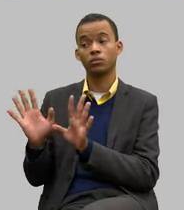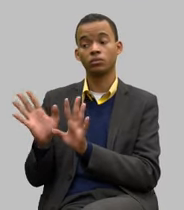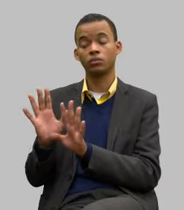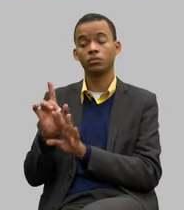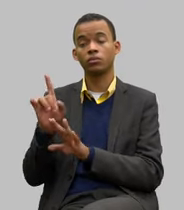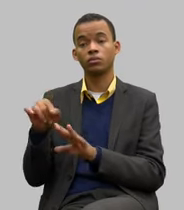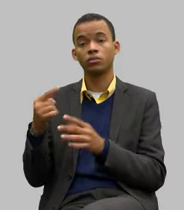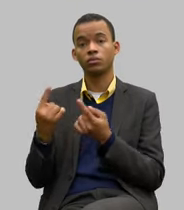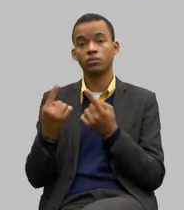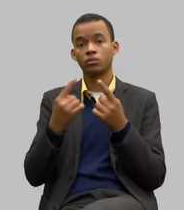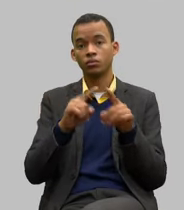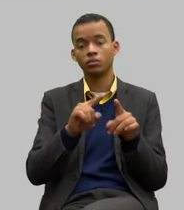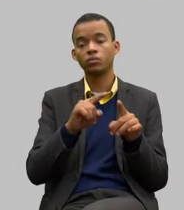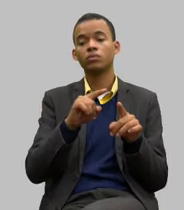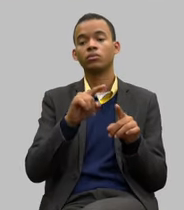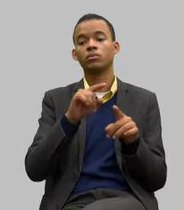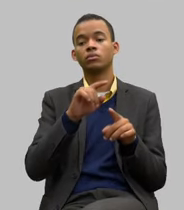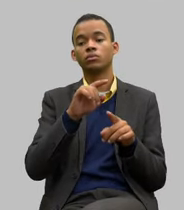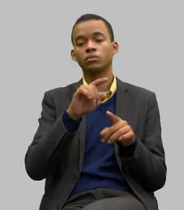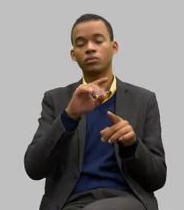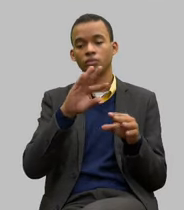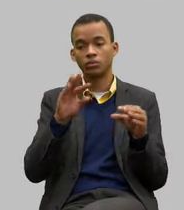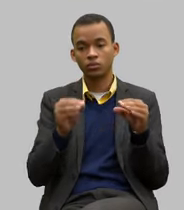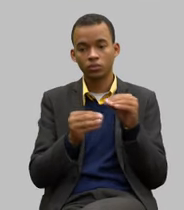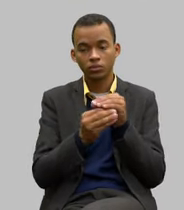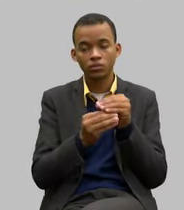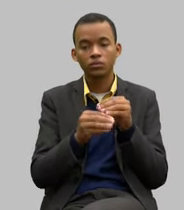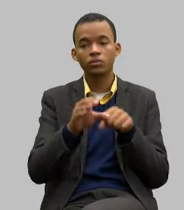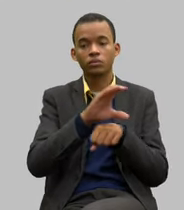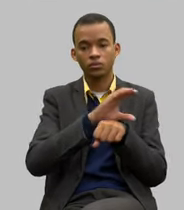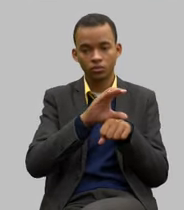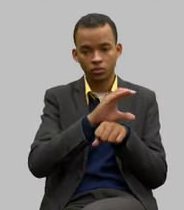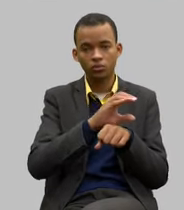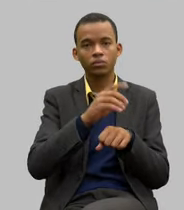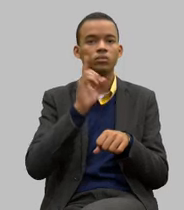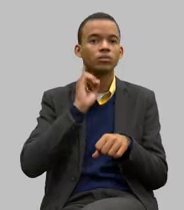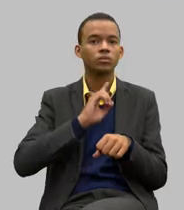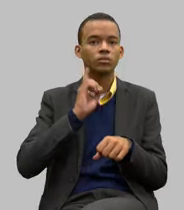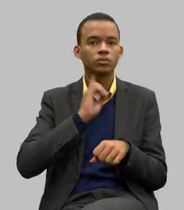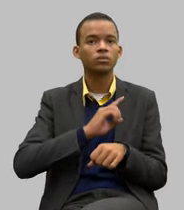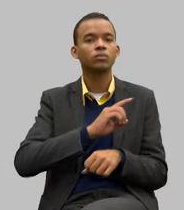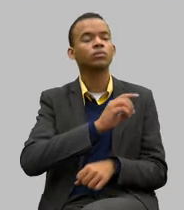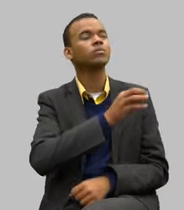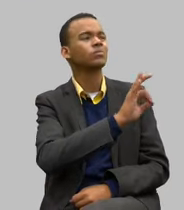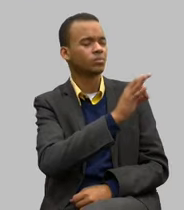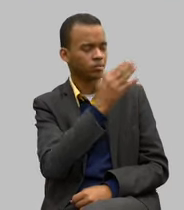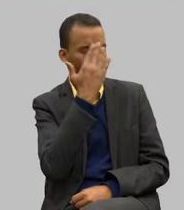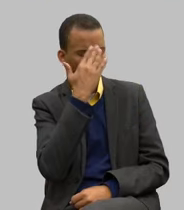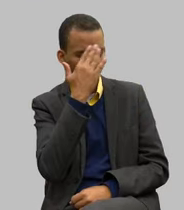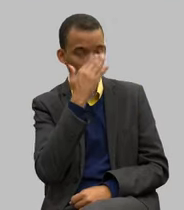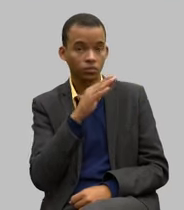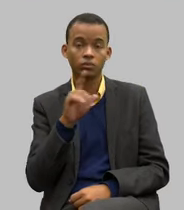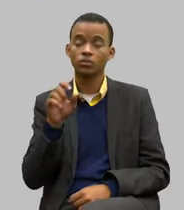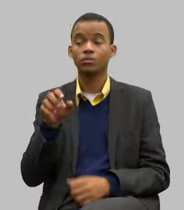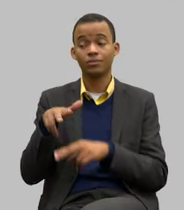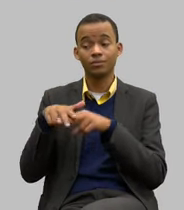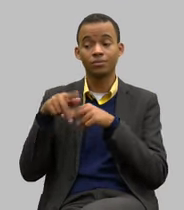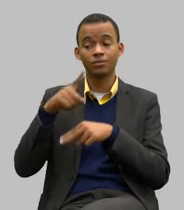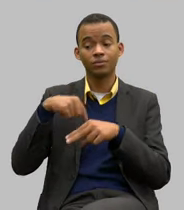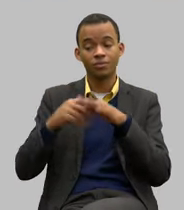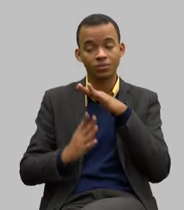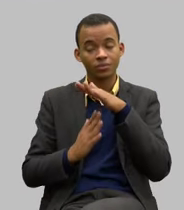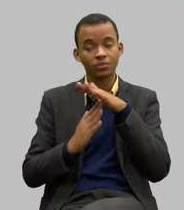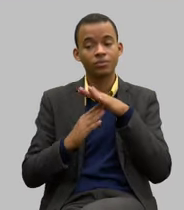inserção na constituição estadual da da polícia e por conta disso suspender é a